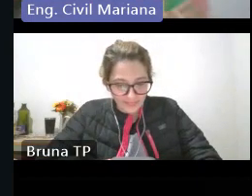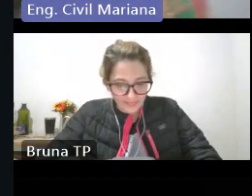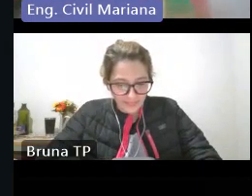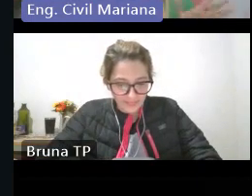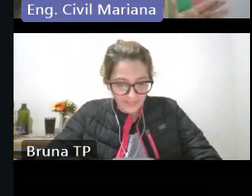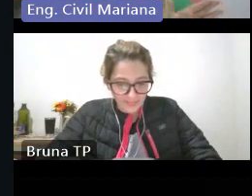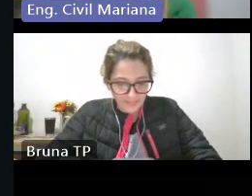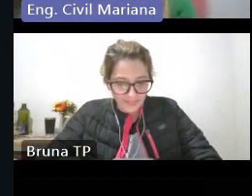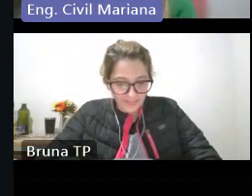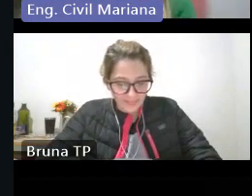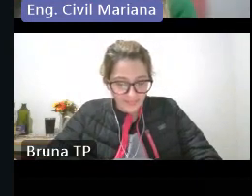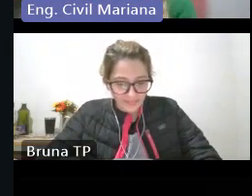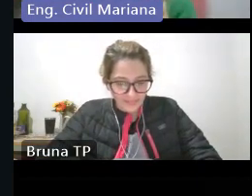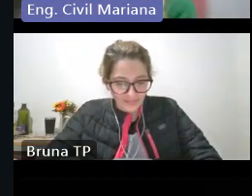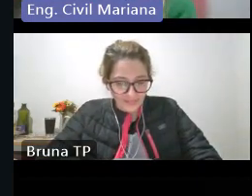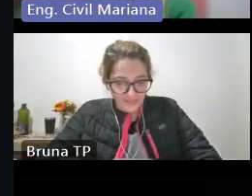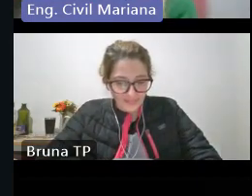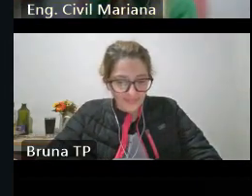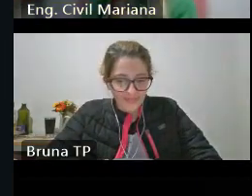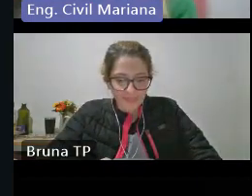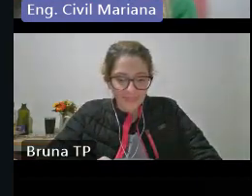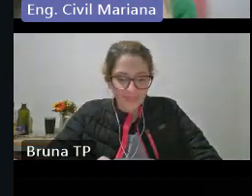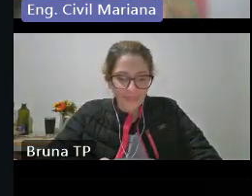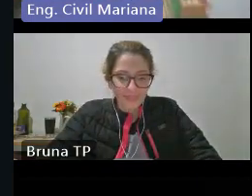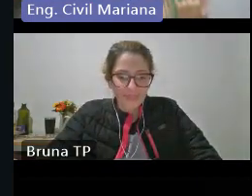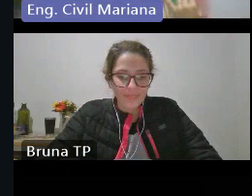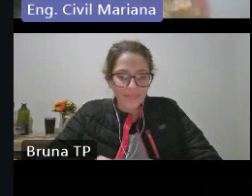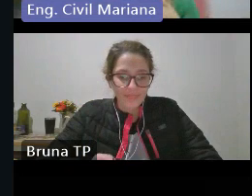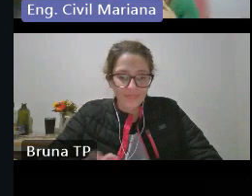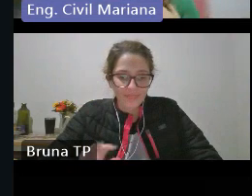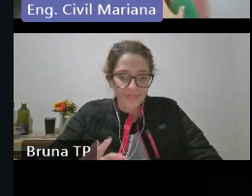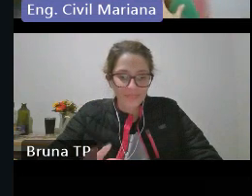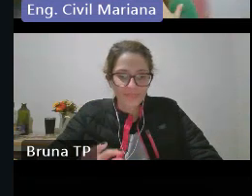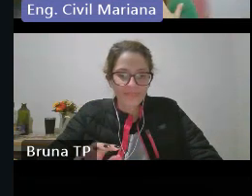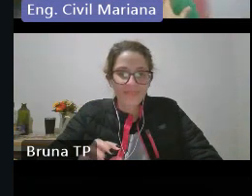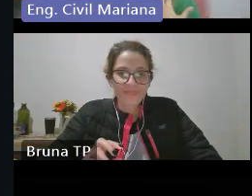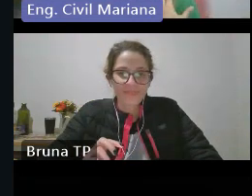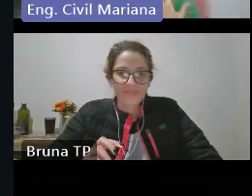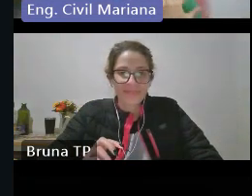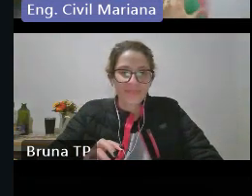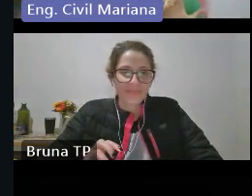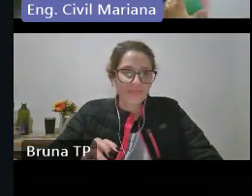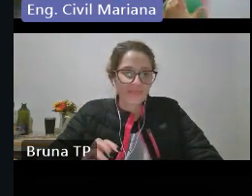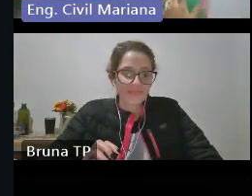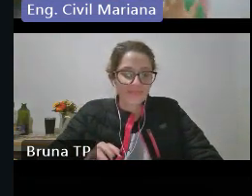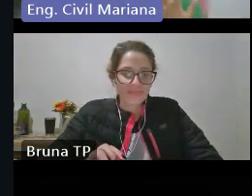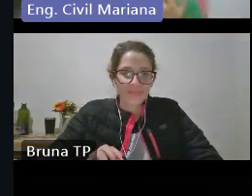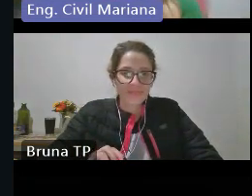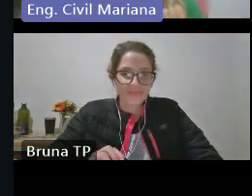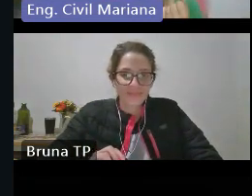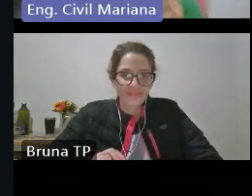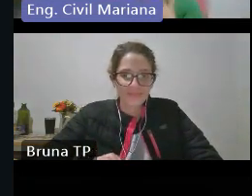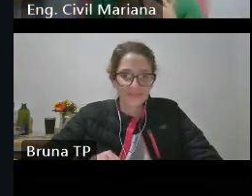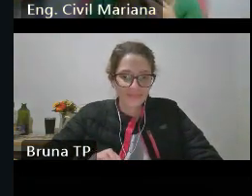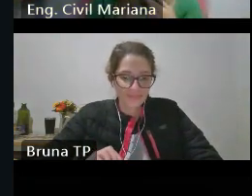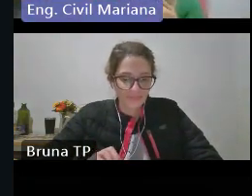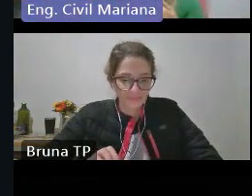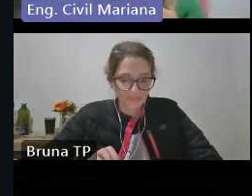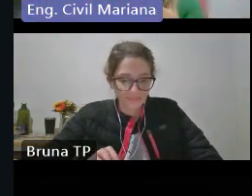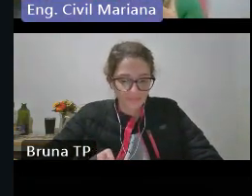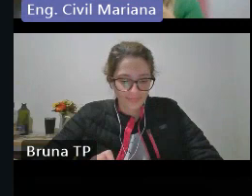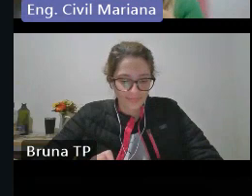Então, dependendo da situação, é o que a gente usa. Nós temos questão de nível também, o fissurômetro,